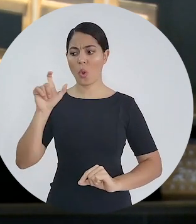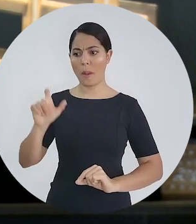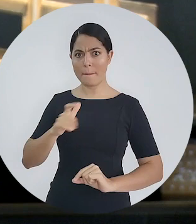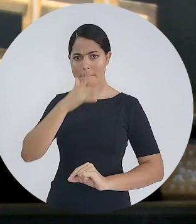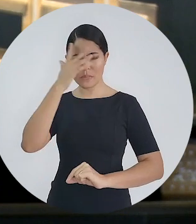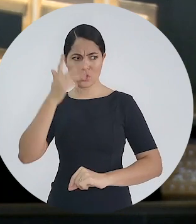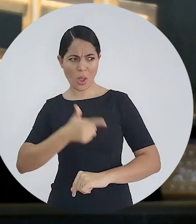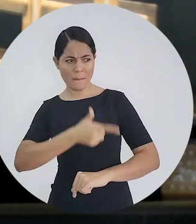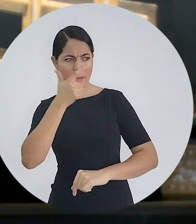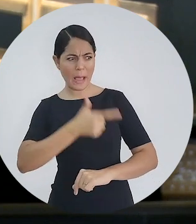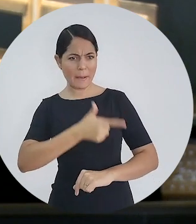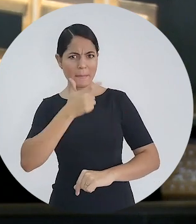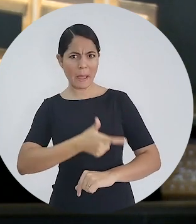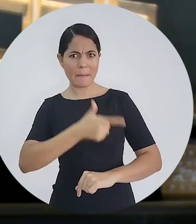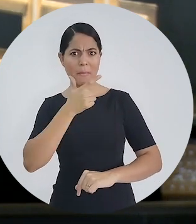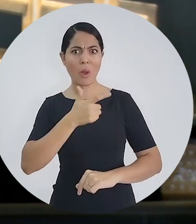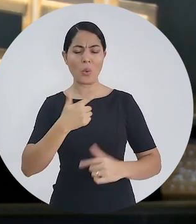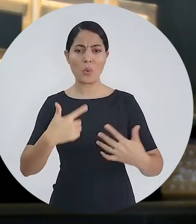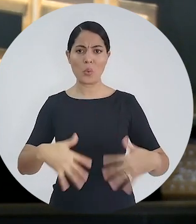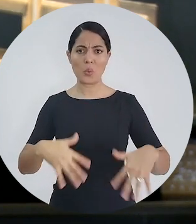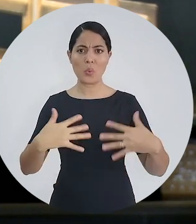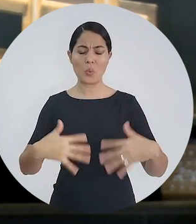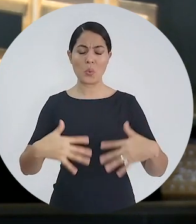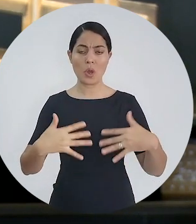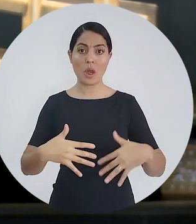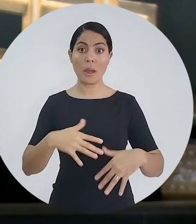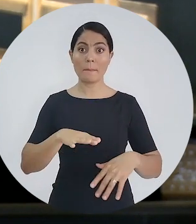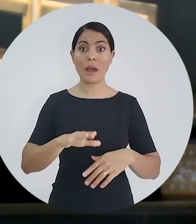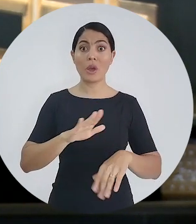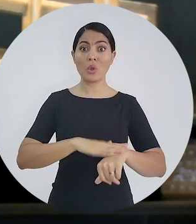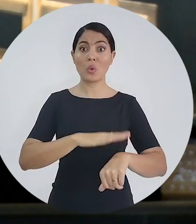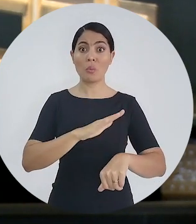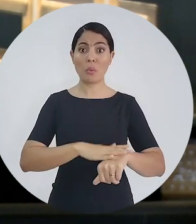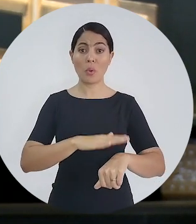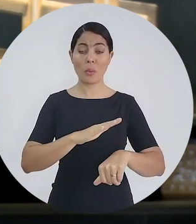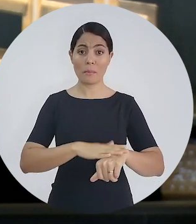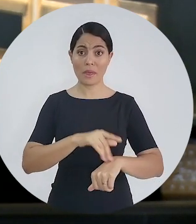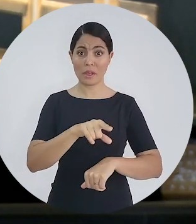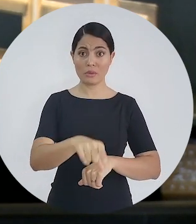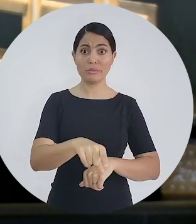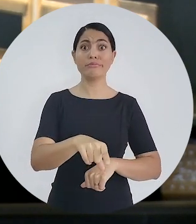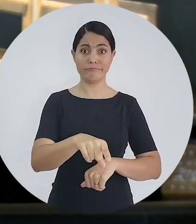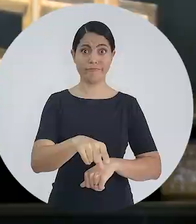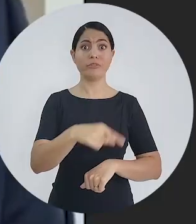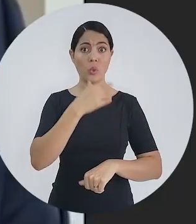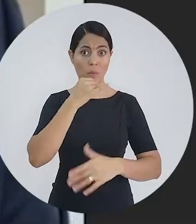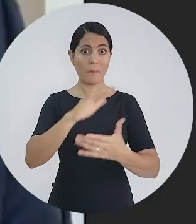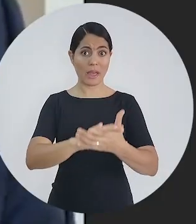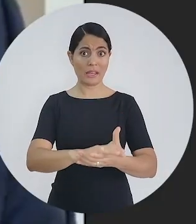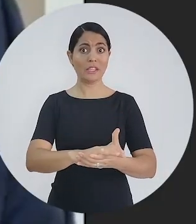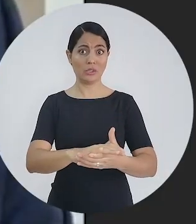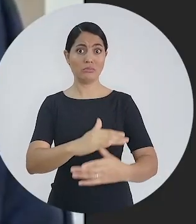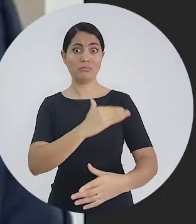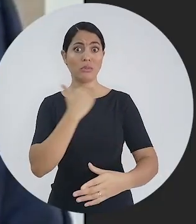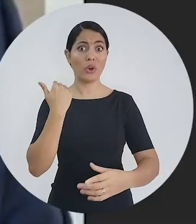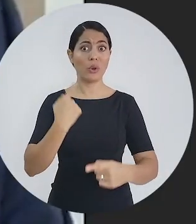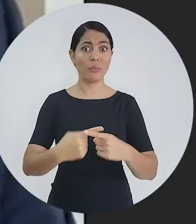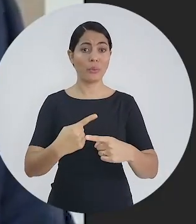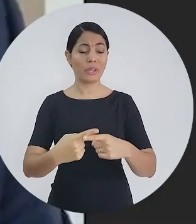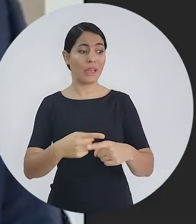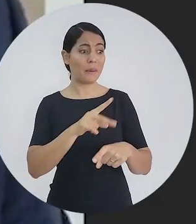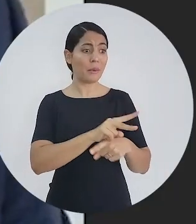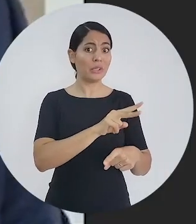de fogo em frente ao fórum e, no ataque, o marido dela faleceu ao tentar protegê-la. Estamos todos